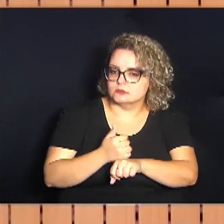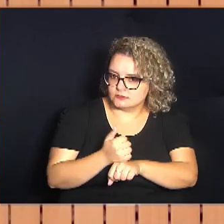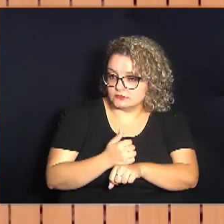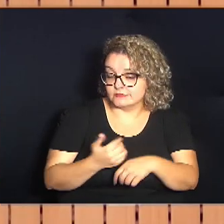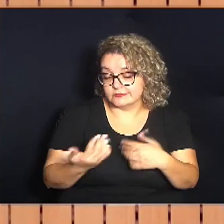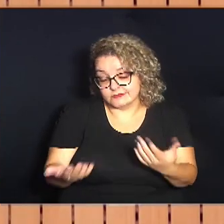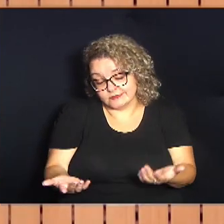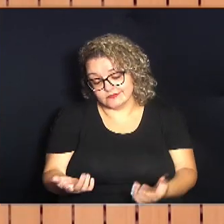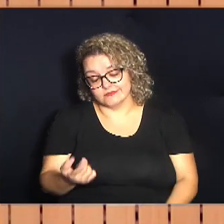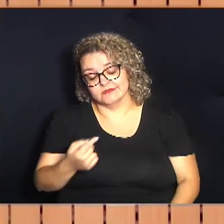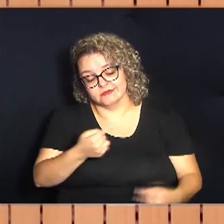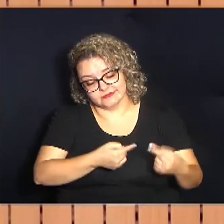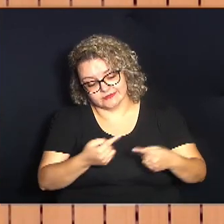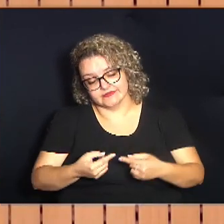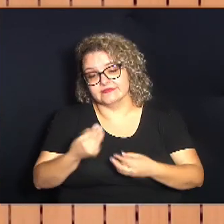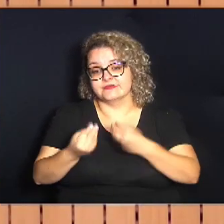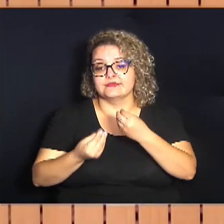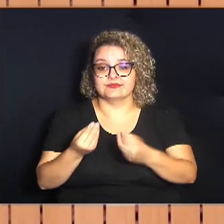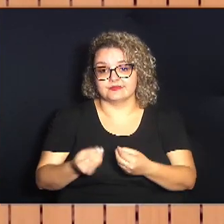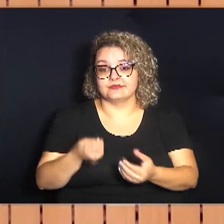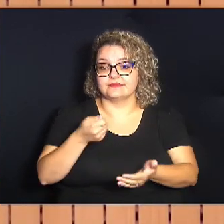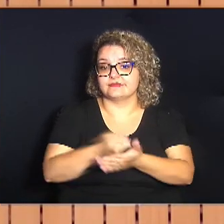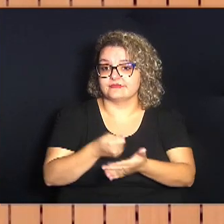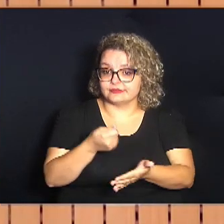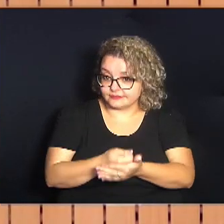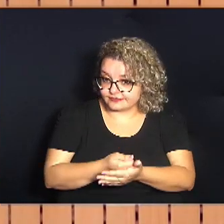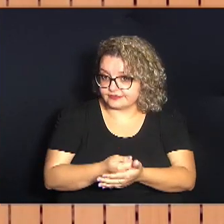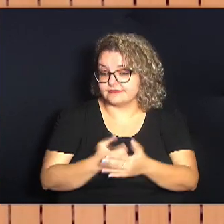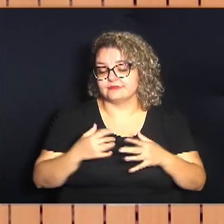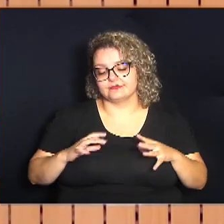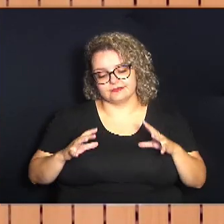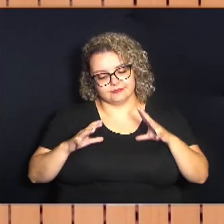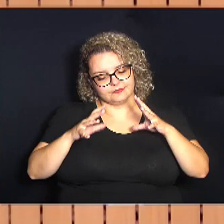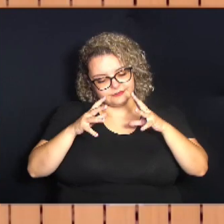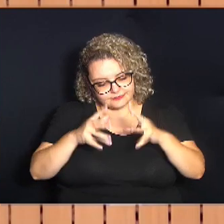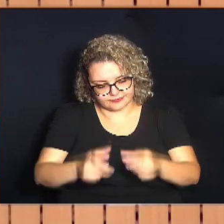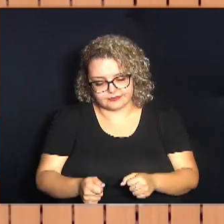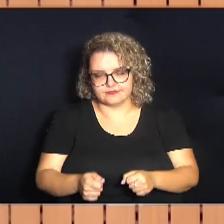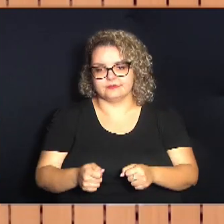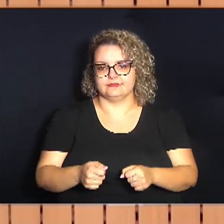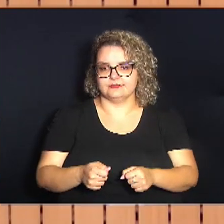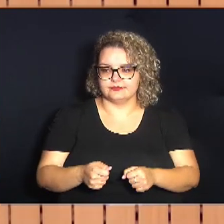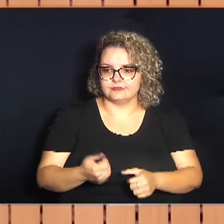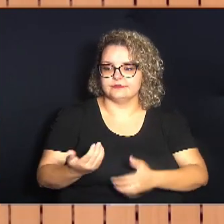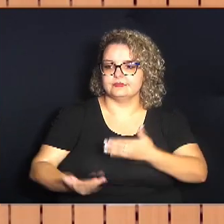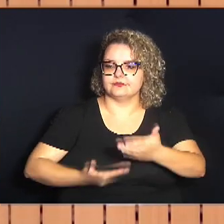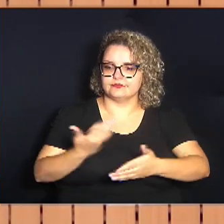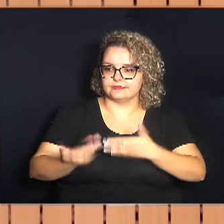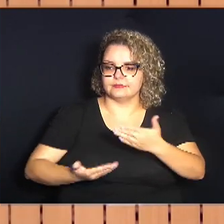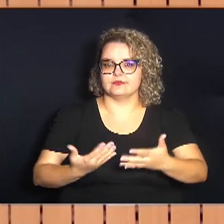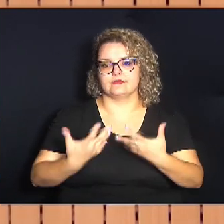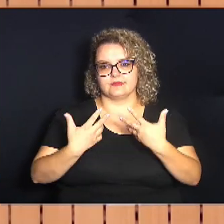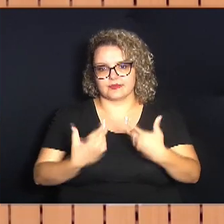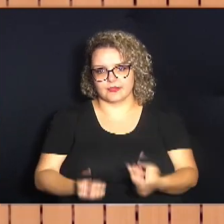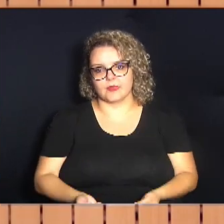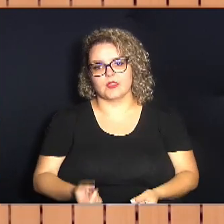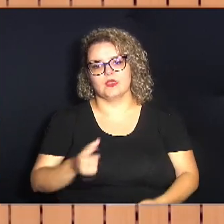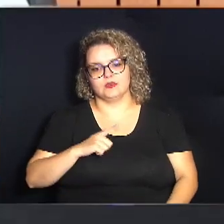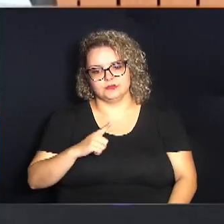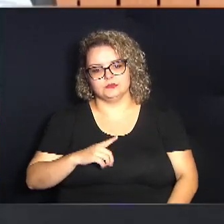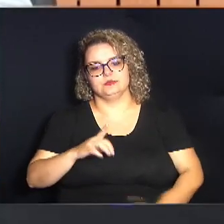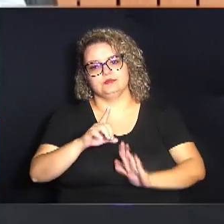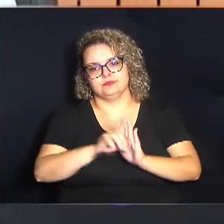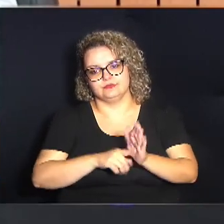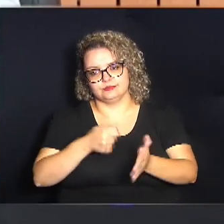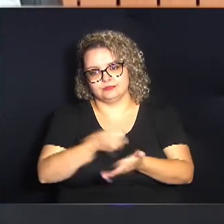gente ainda discute é como que a gente pode garantir que todas essas servidoras recebam e tenham esse direito,